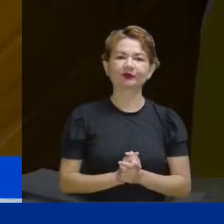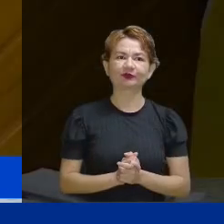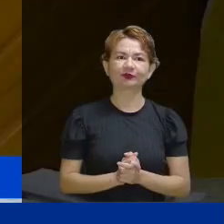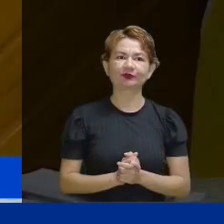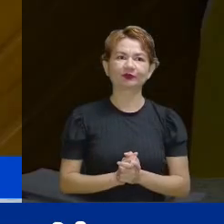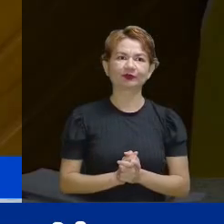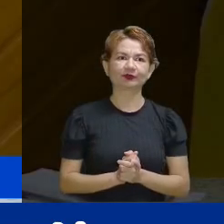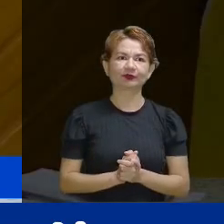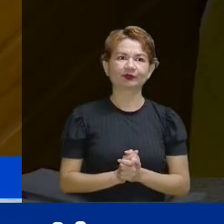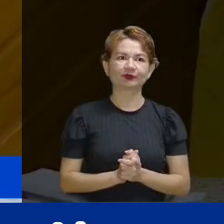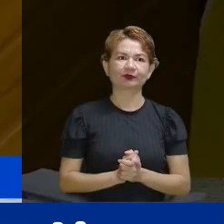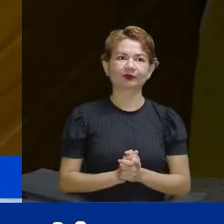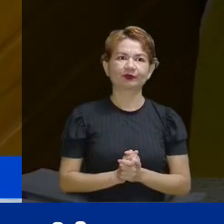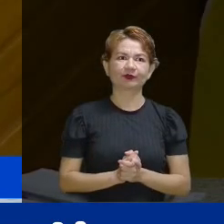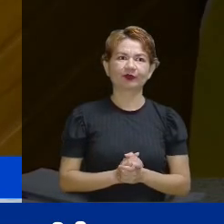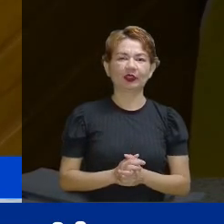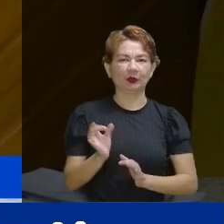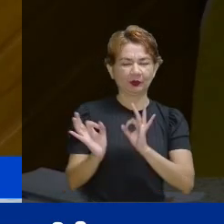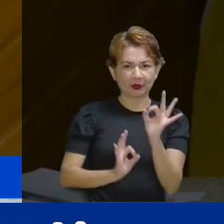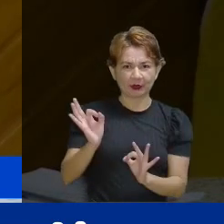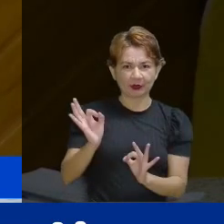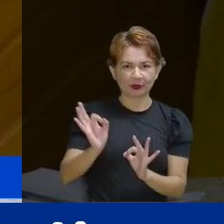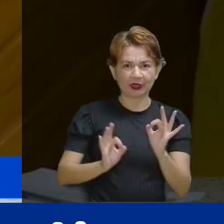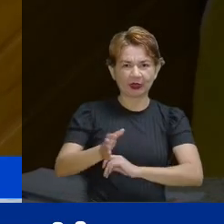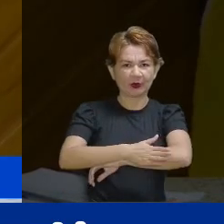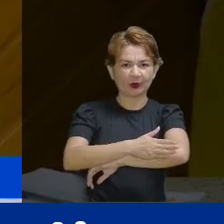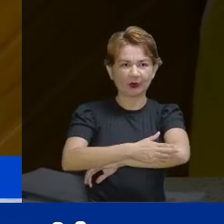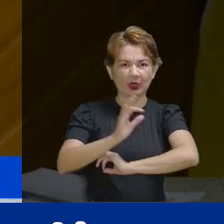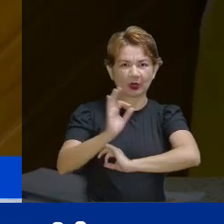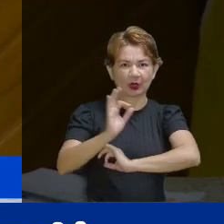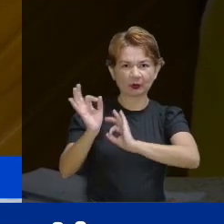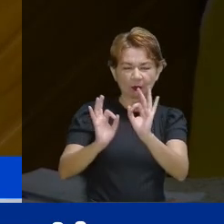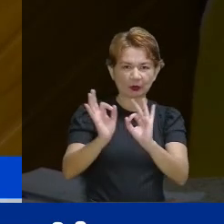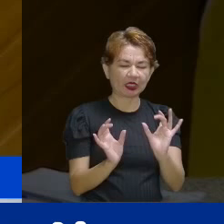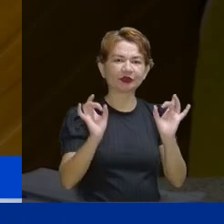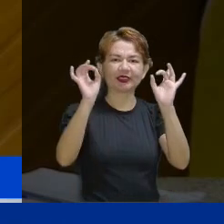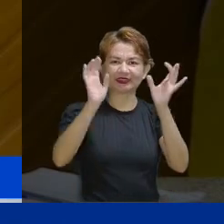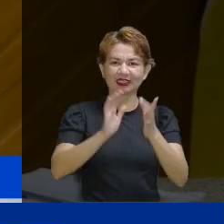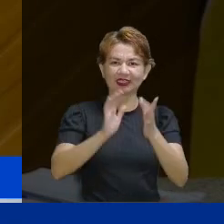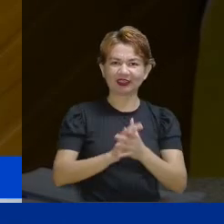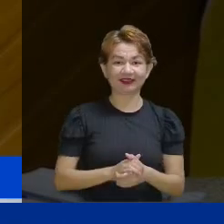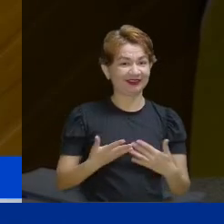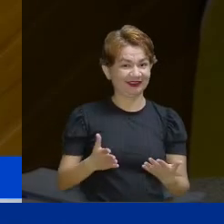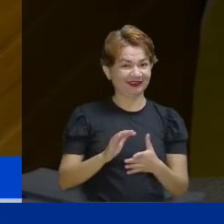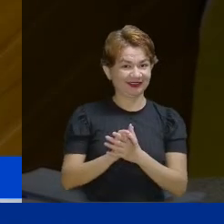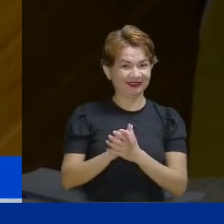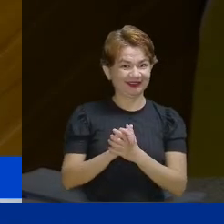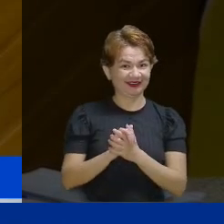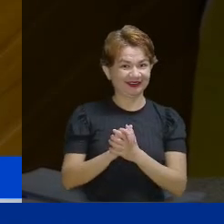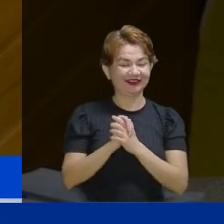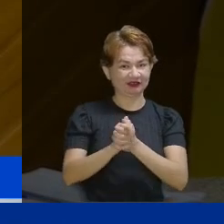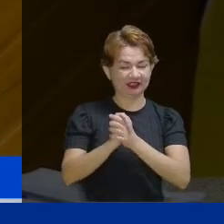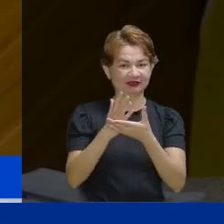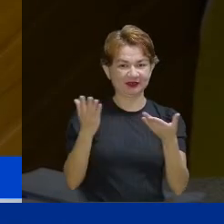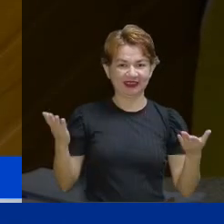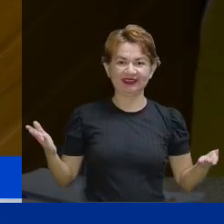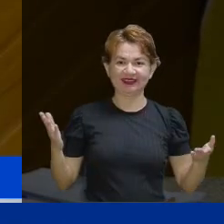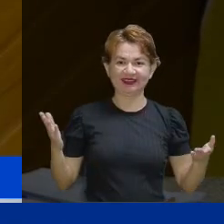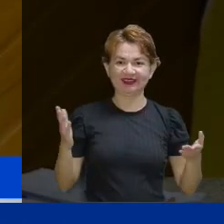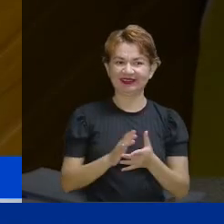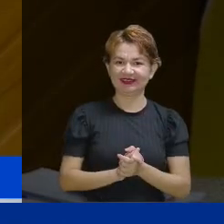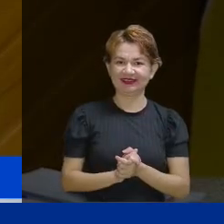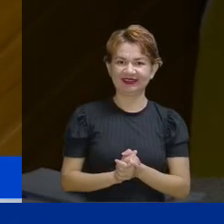Então, eu vi que prepararam uma sala de forma muito especial. Então, parabéns a todos aqueles